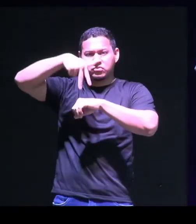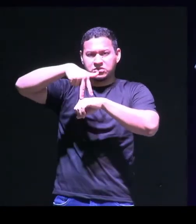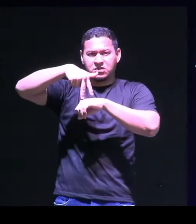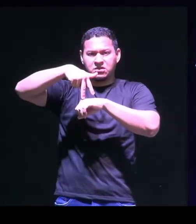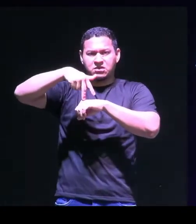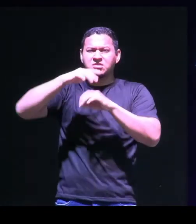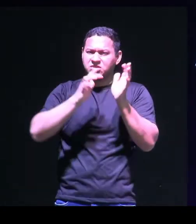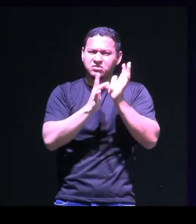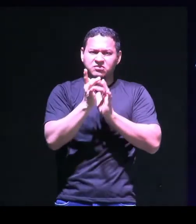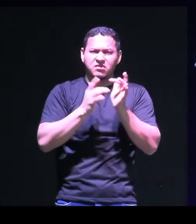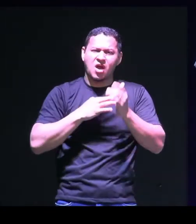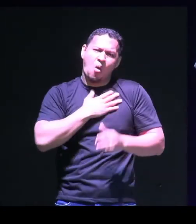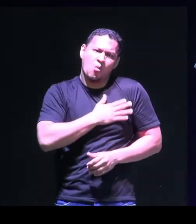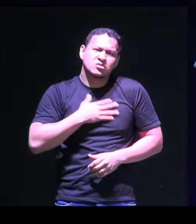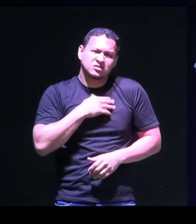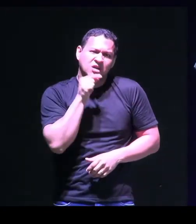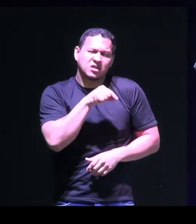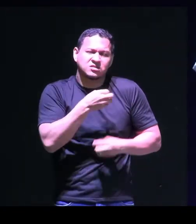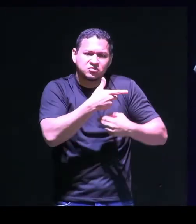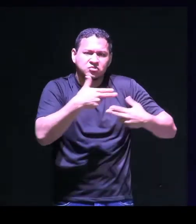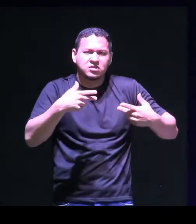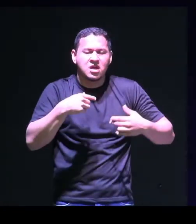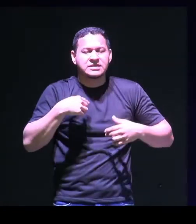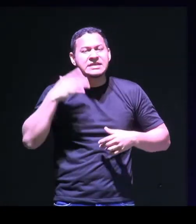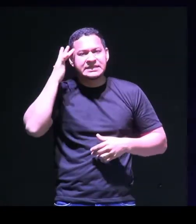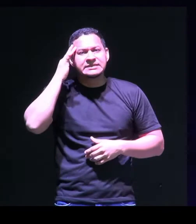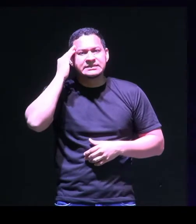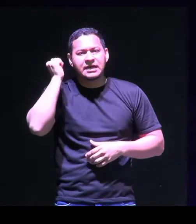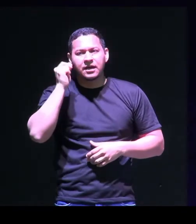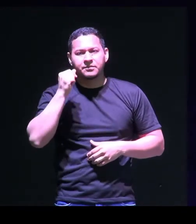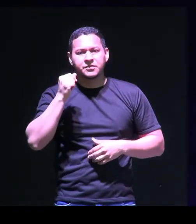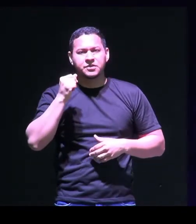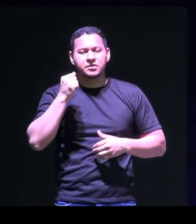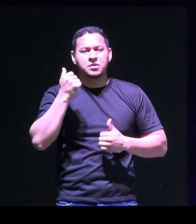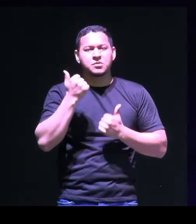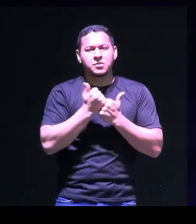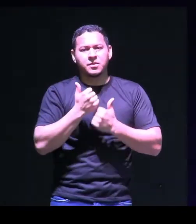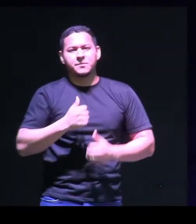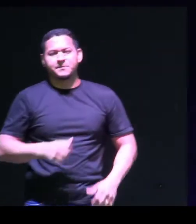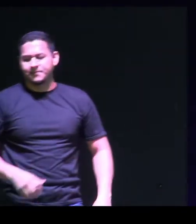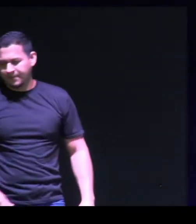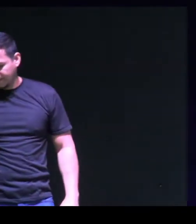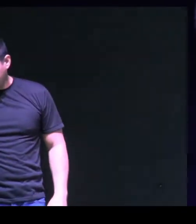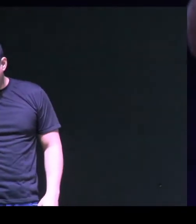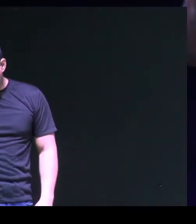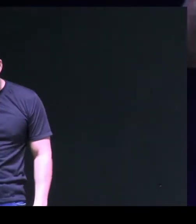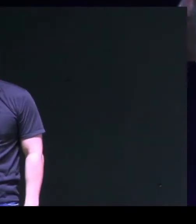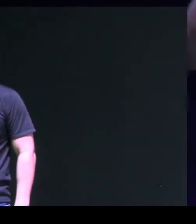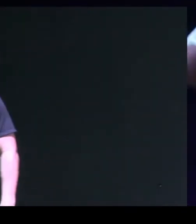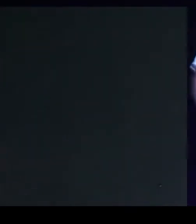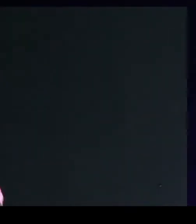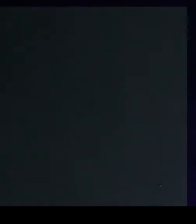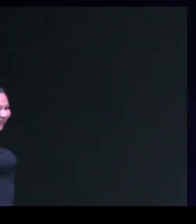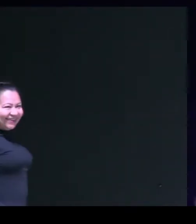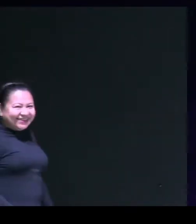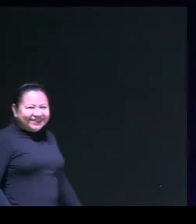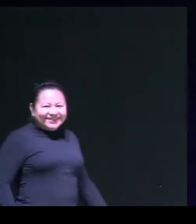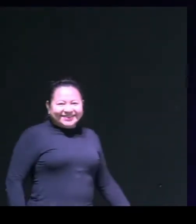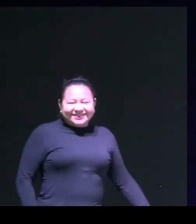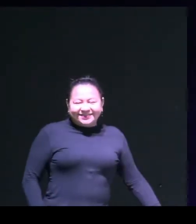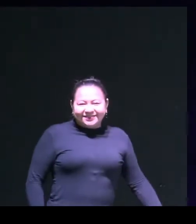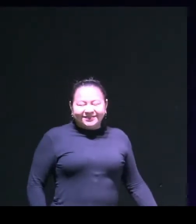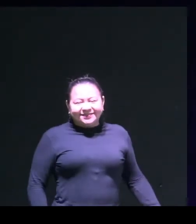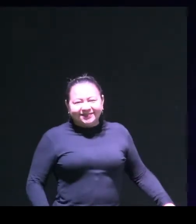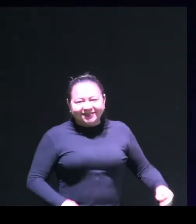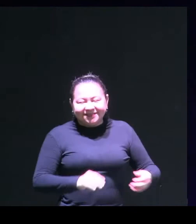fazer? Sabe, hoje em dia não é admissível a gente fazer qualquer negócio com alguém e não falar de Jesus para aquela